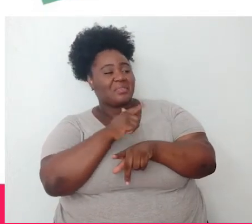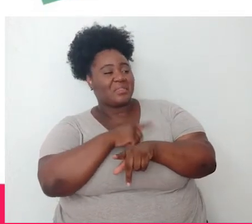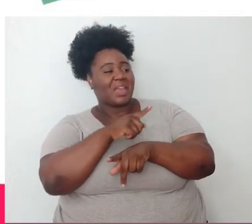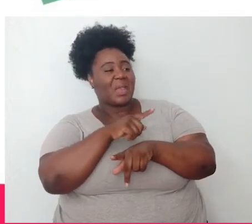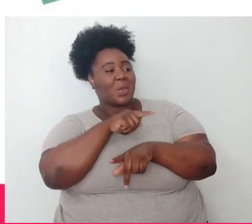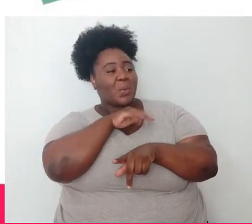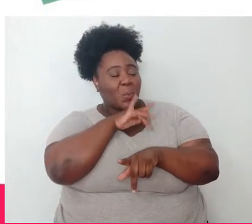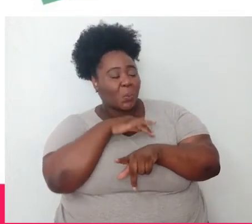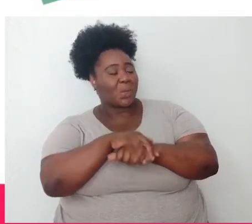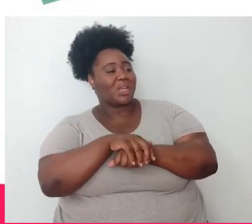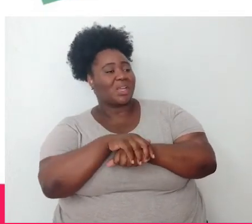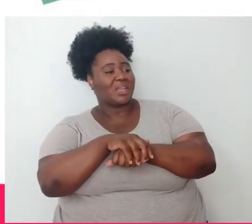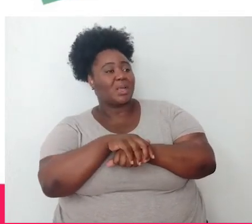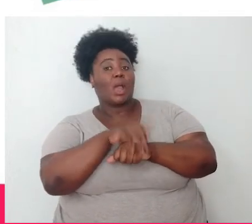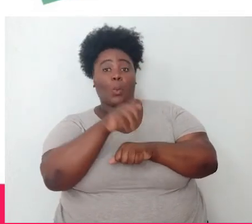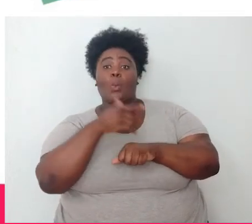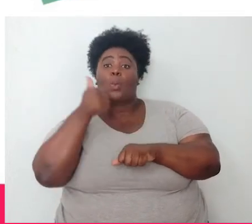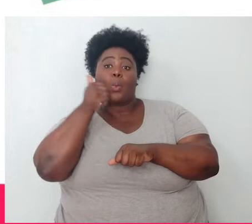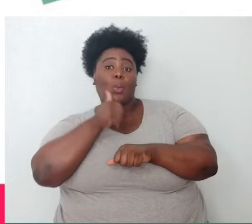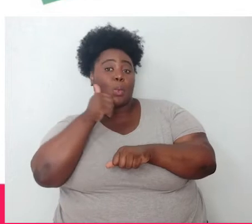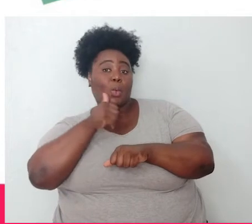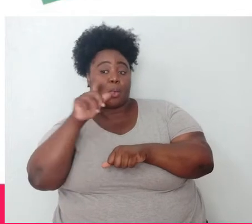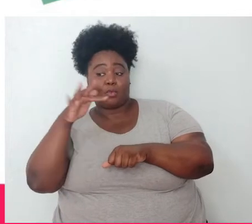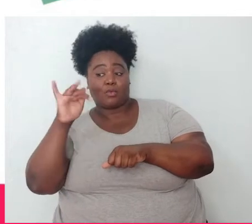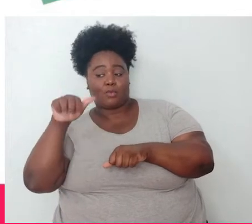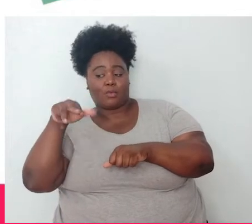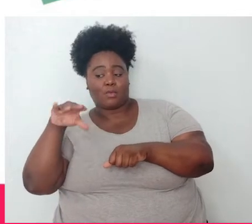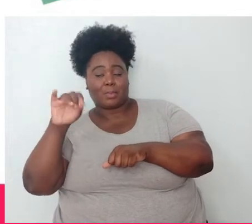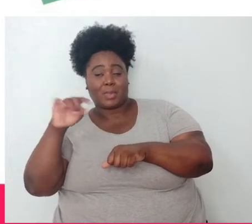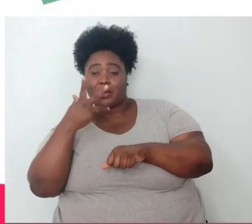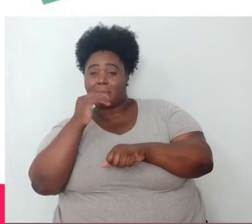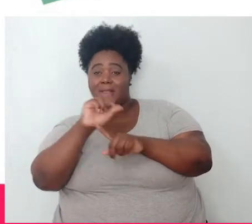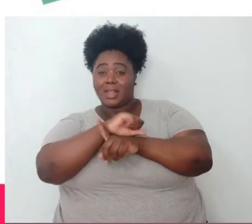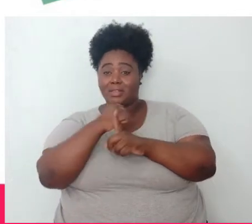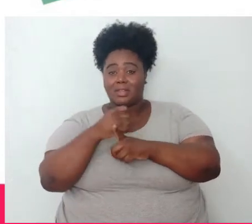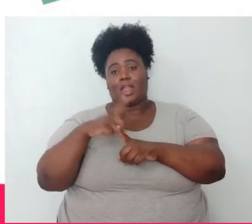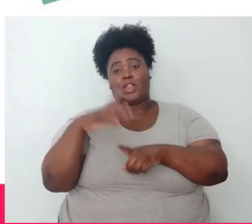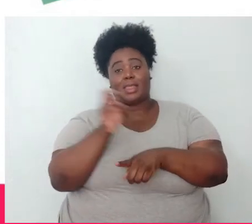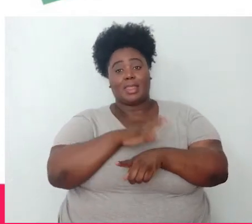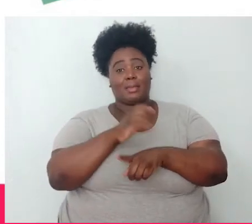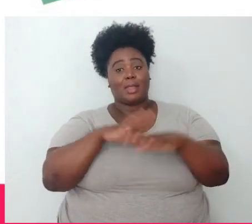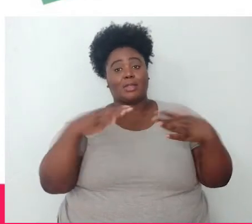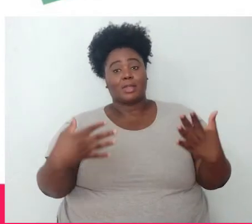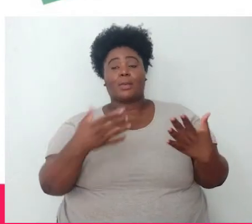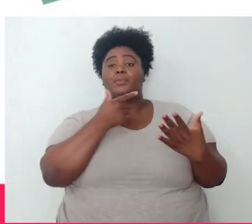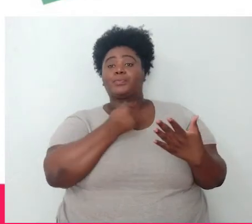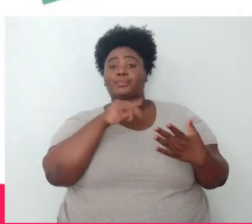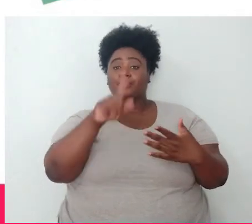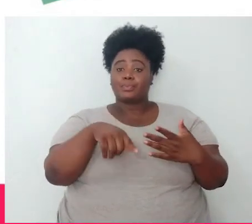pejorativo, o feminino é algo que a sociedade tem um certo medo, né? Então, os homens que também